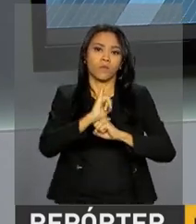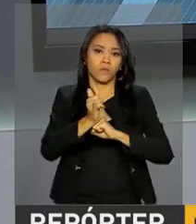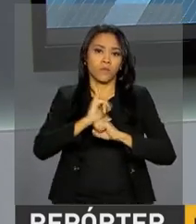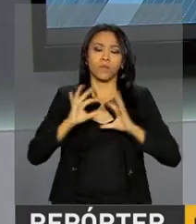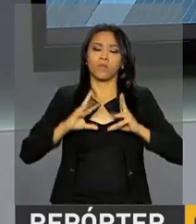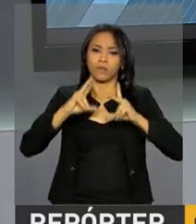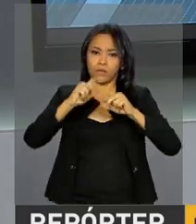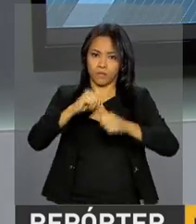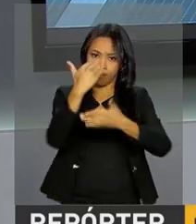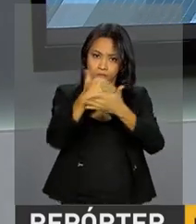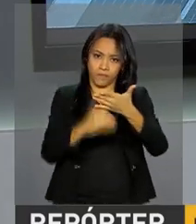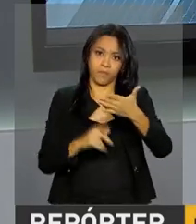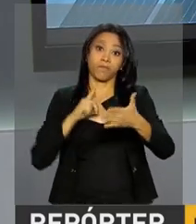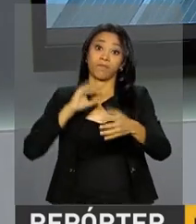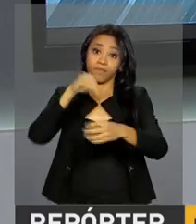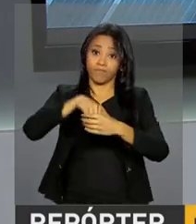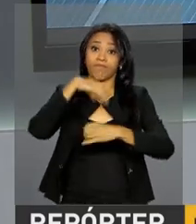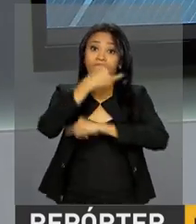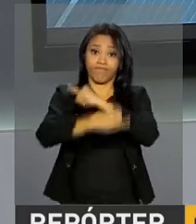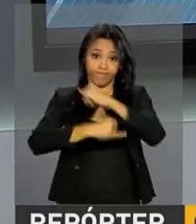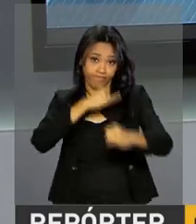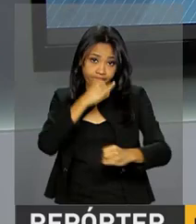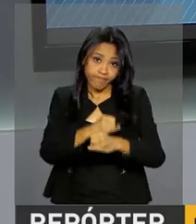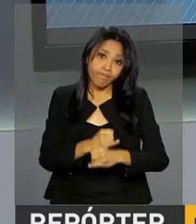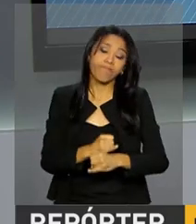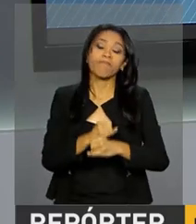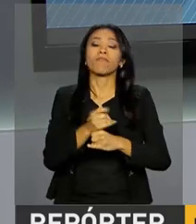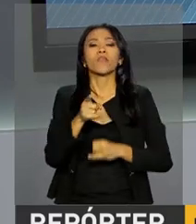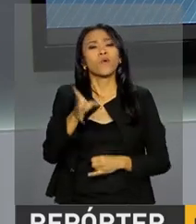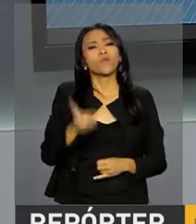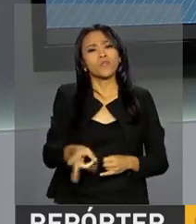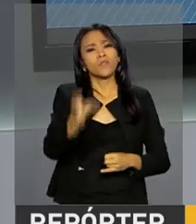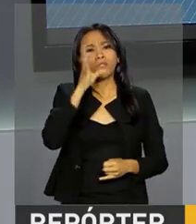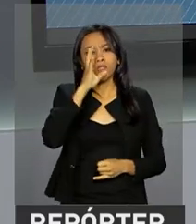E toda a nossa programação também está na página da NBR.